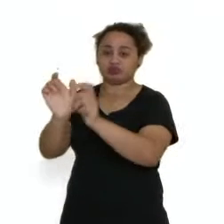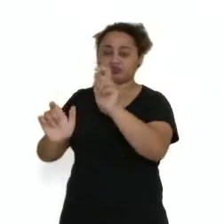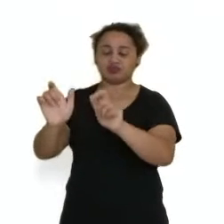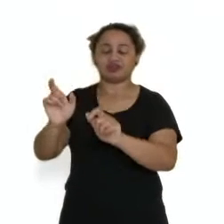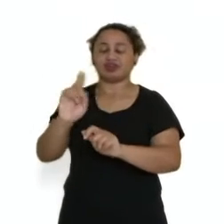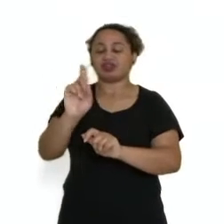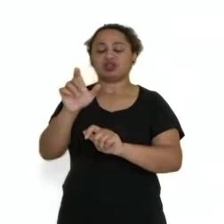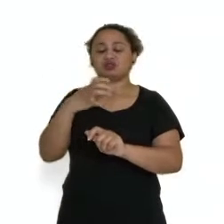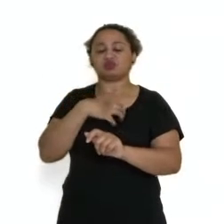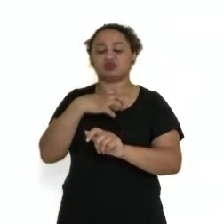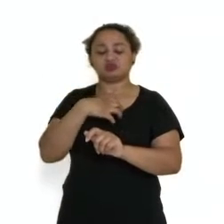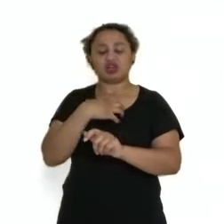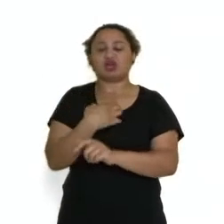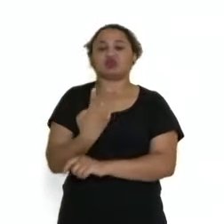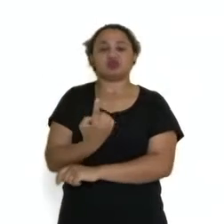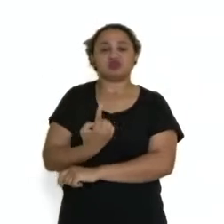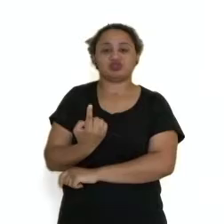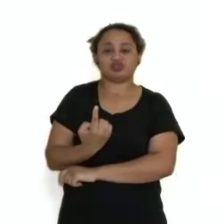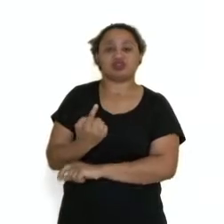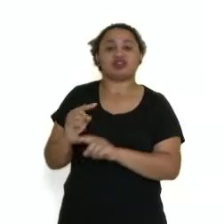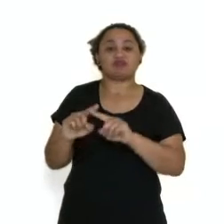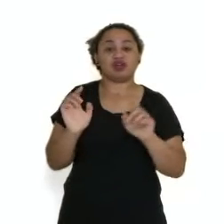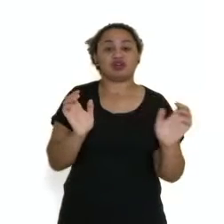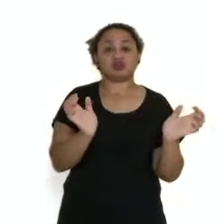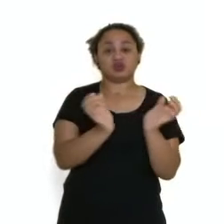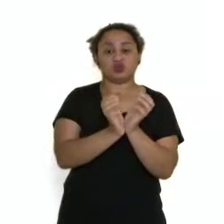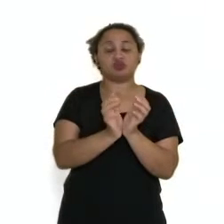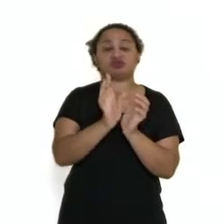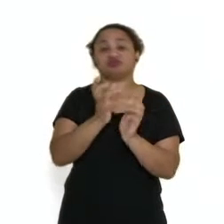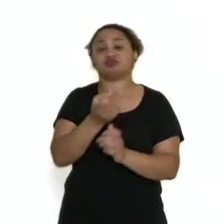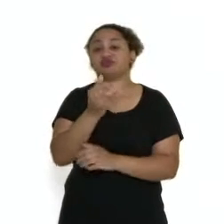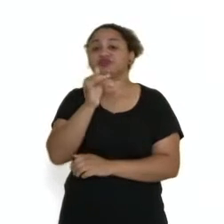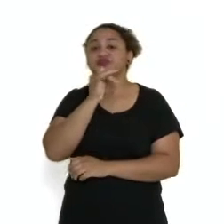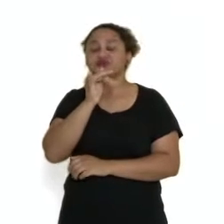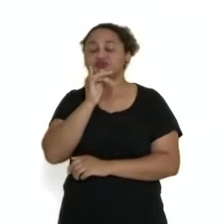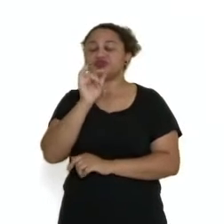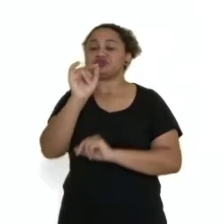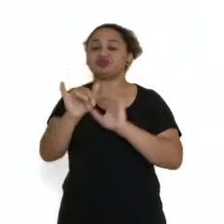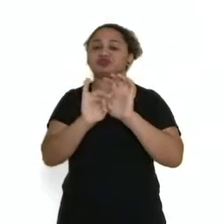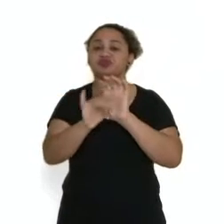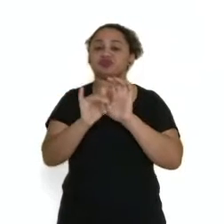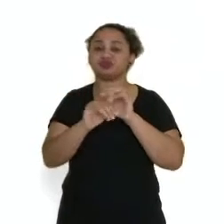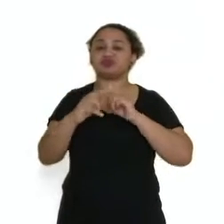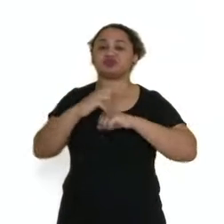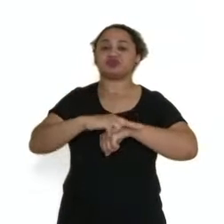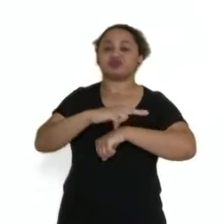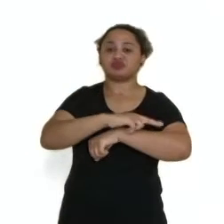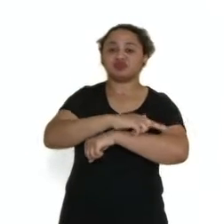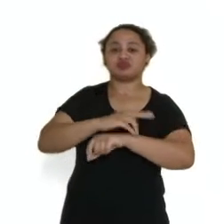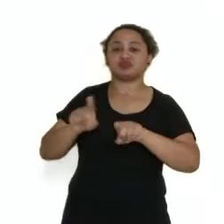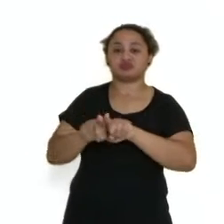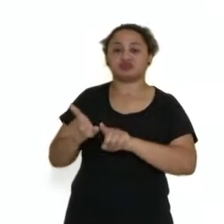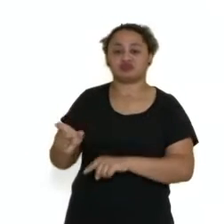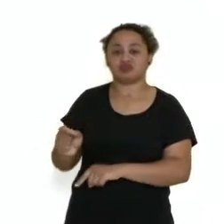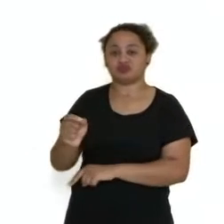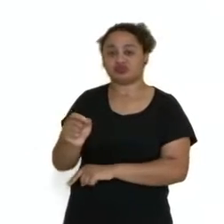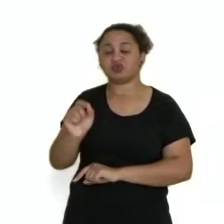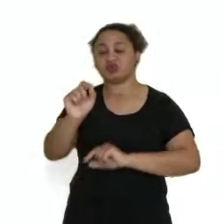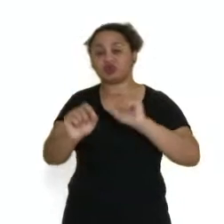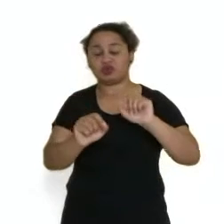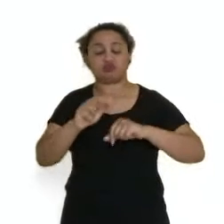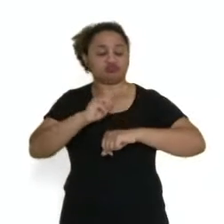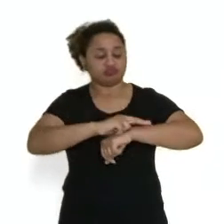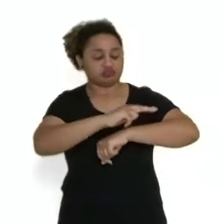de forma individualizada. Alguns exemplos são, por exemplo, na fábula A Cigarra e a Formiga, onde